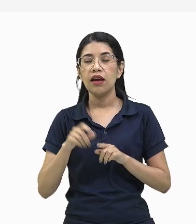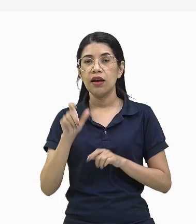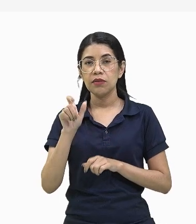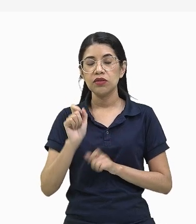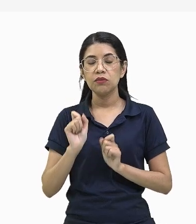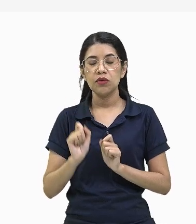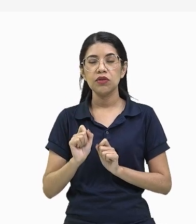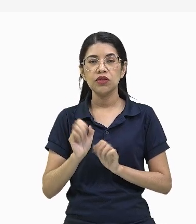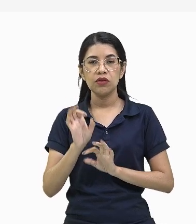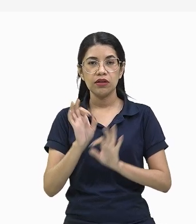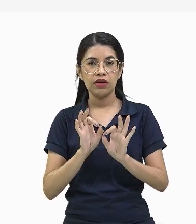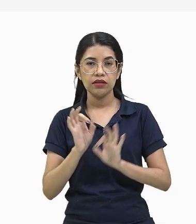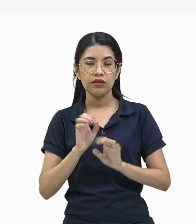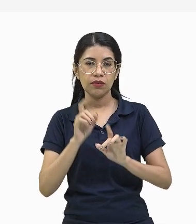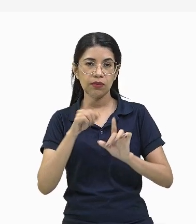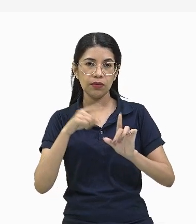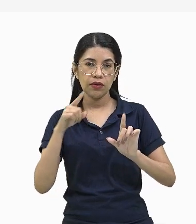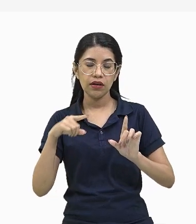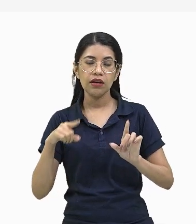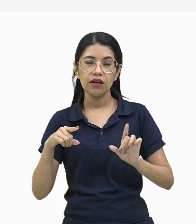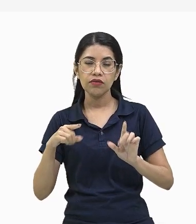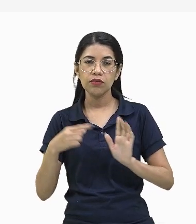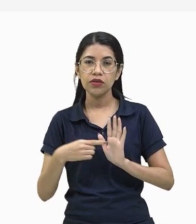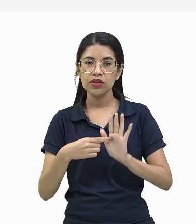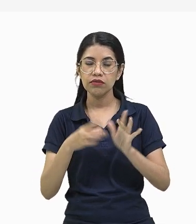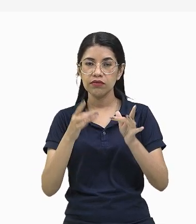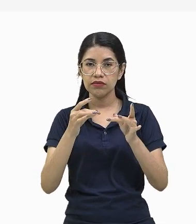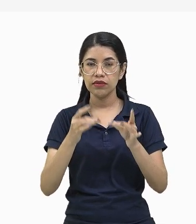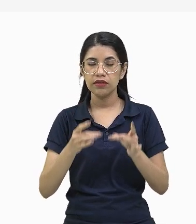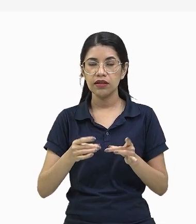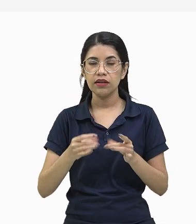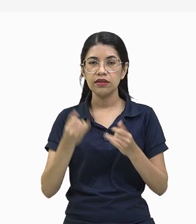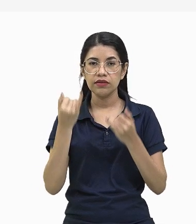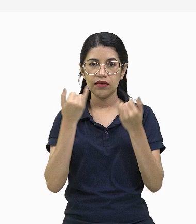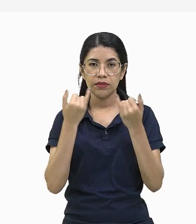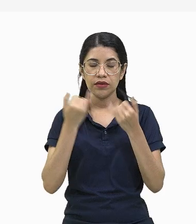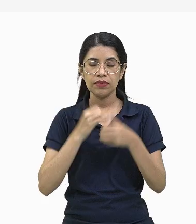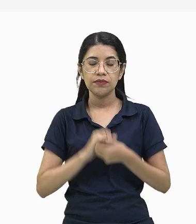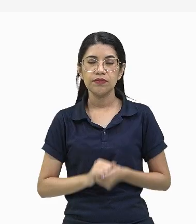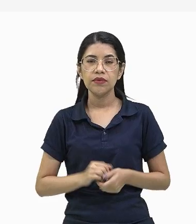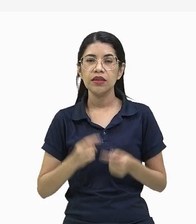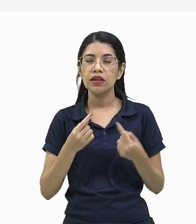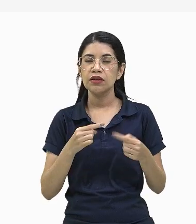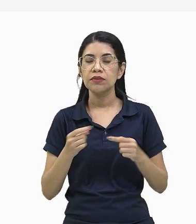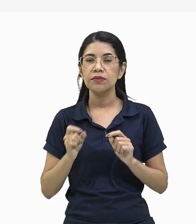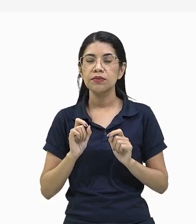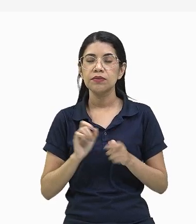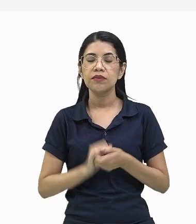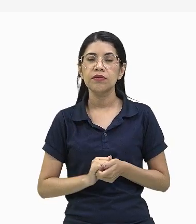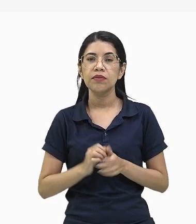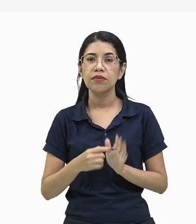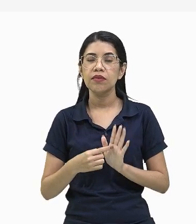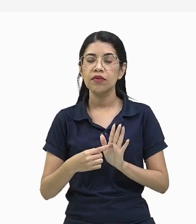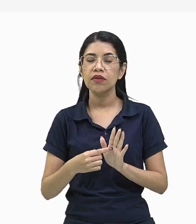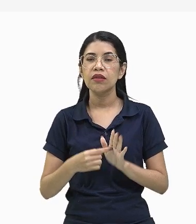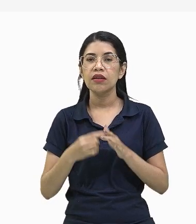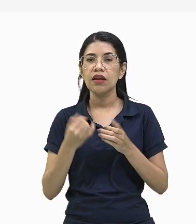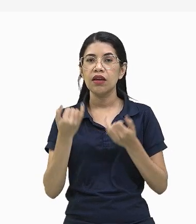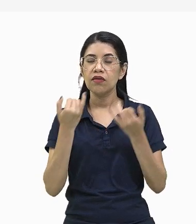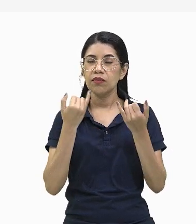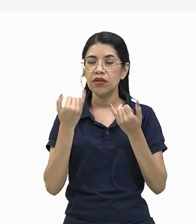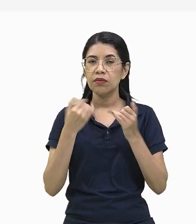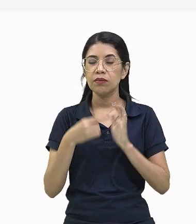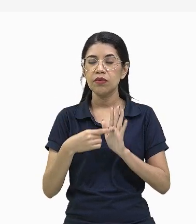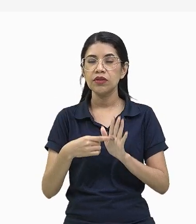um gráfico também, mostrando esses dados. E a discussão pontua que esses dados mostram que o tambaqui é o peixe